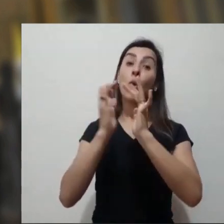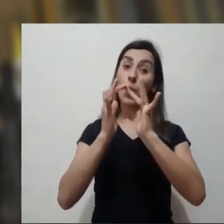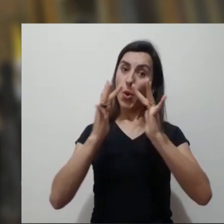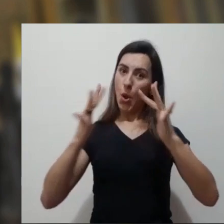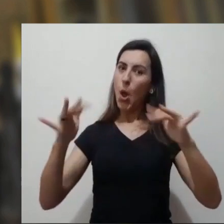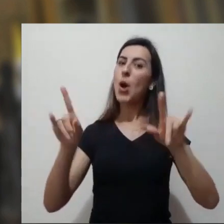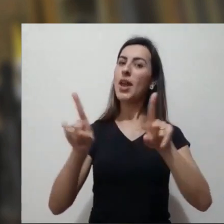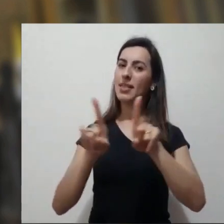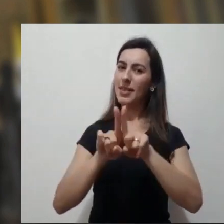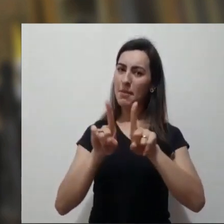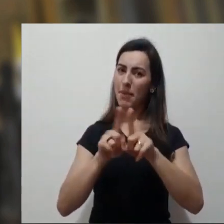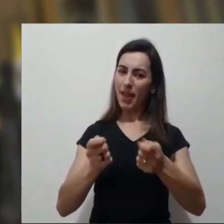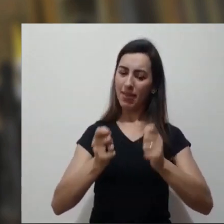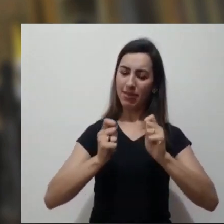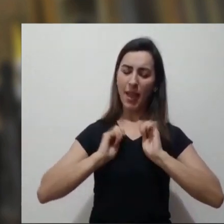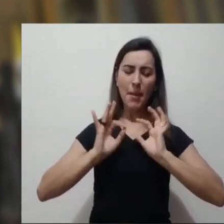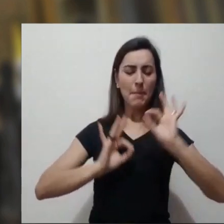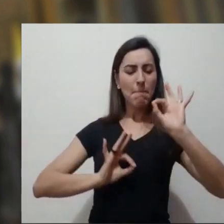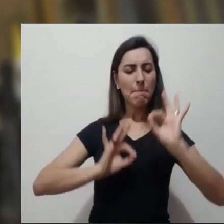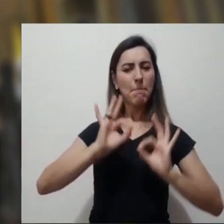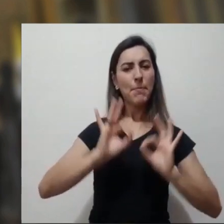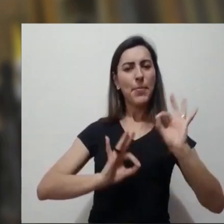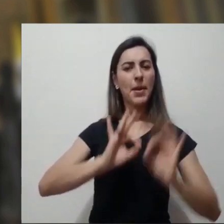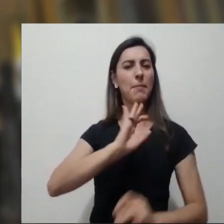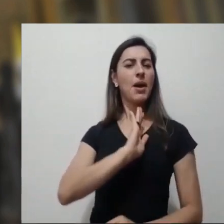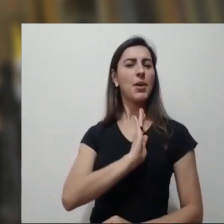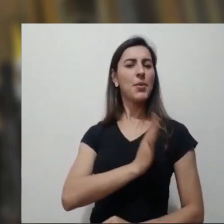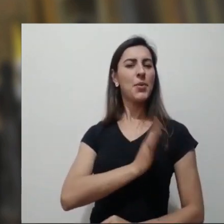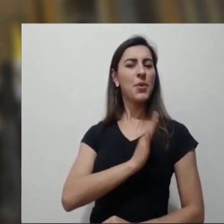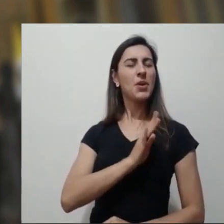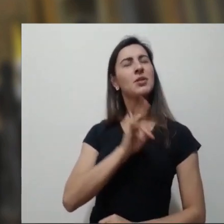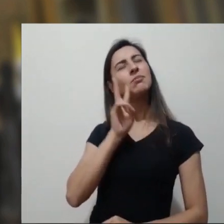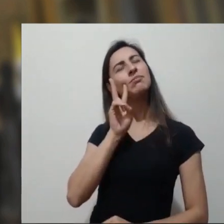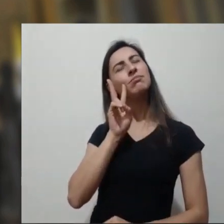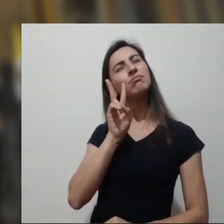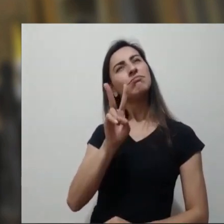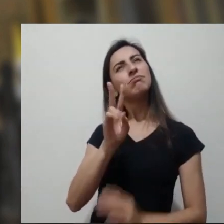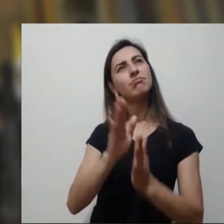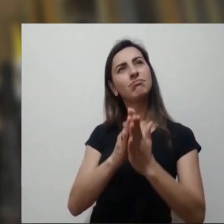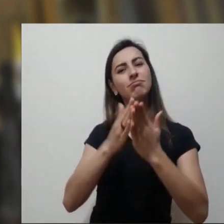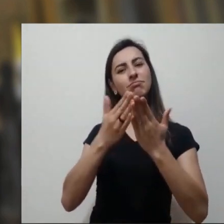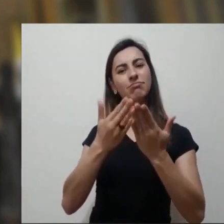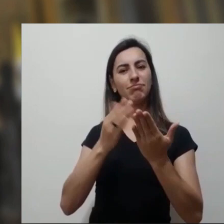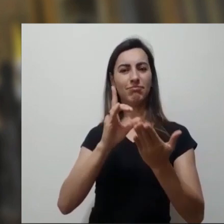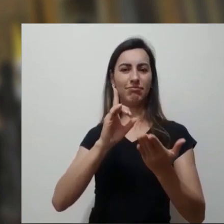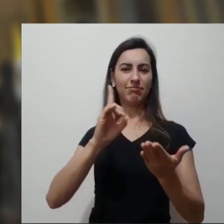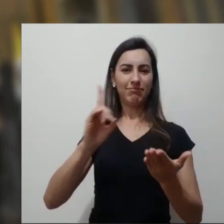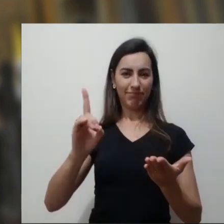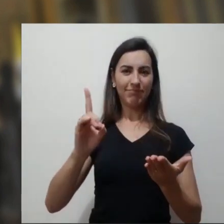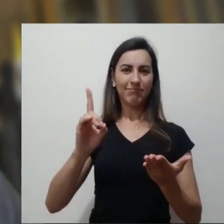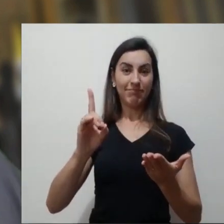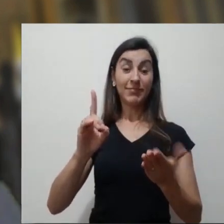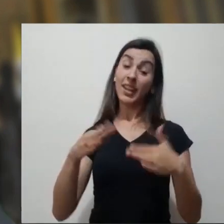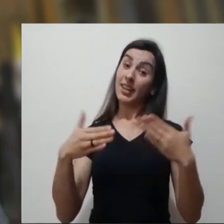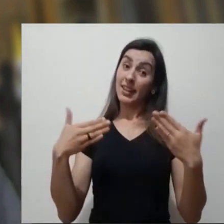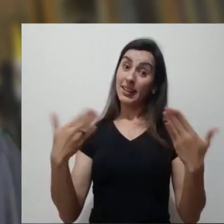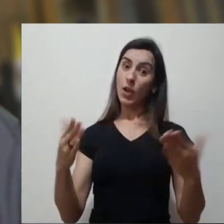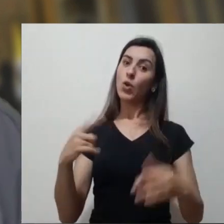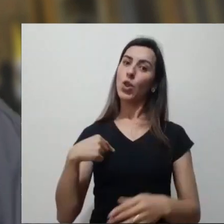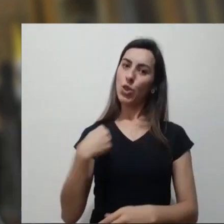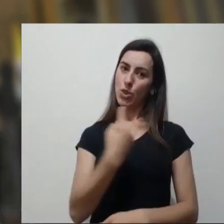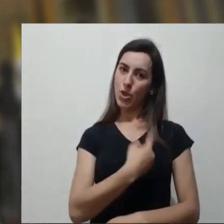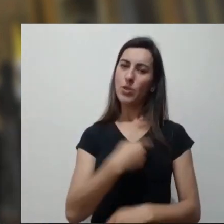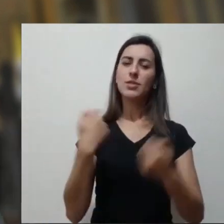nos prepara para ouvir a palavra de Deus. Então, é necessário